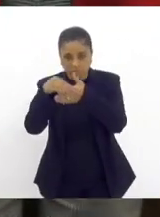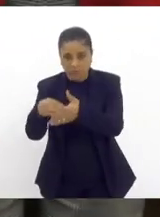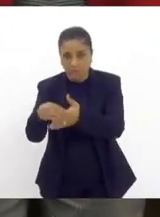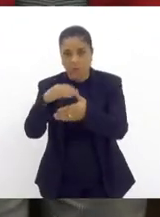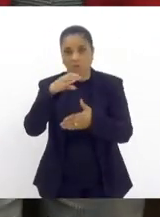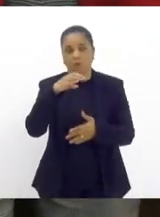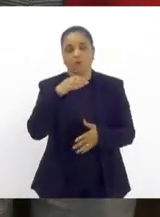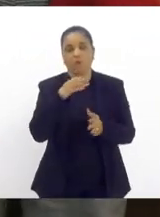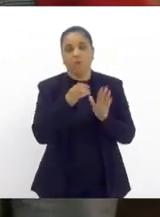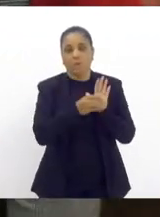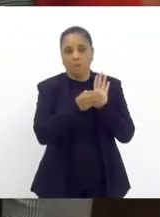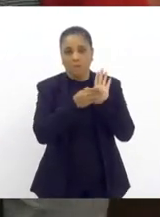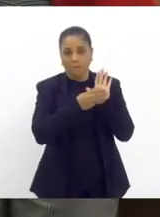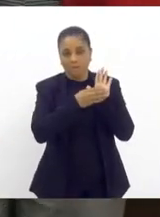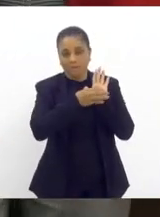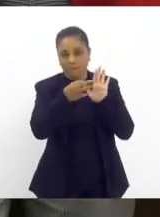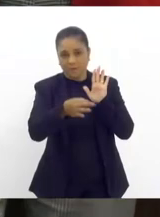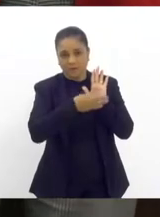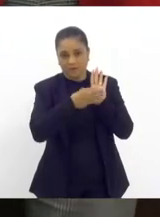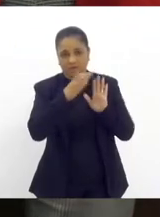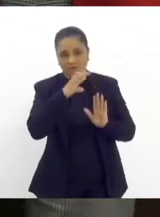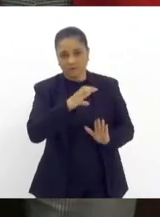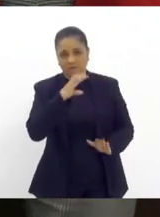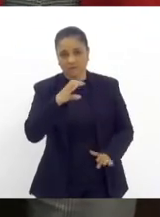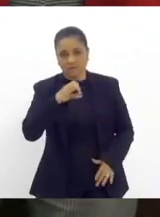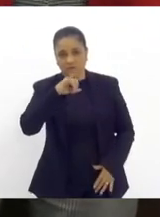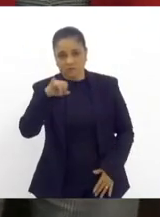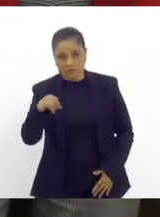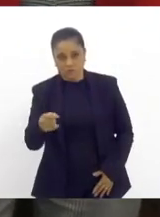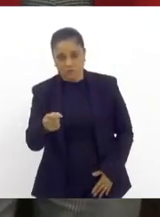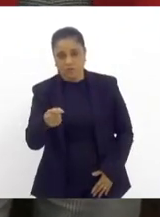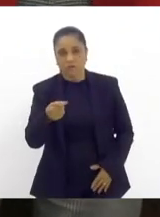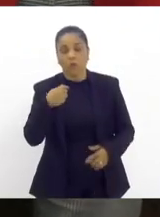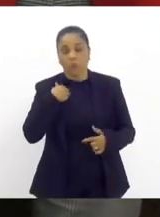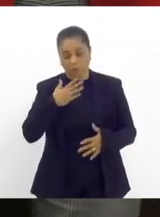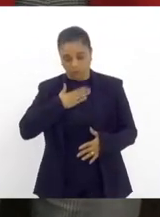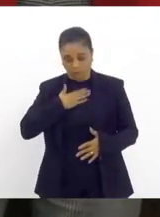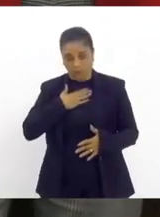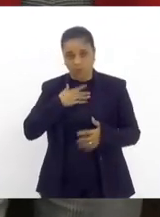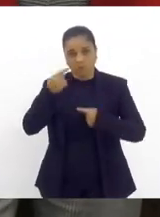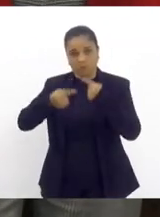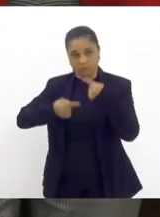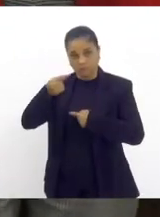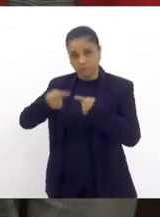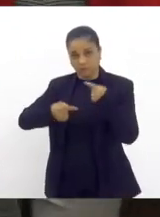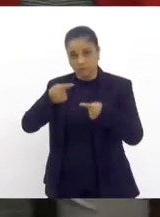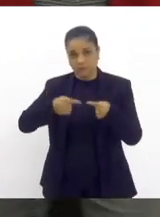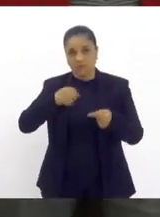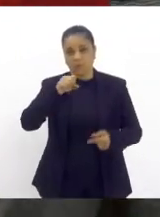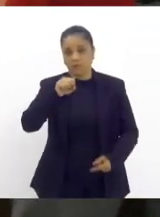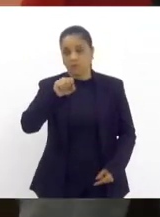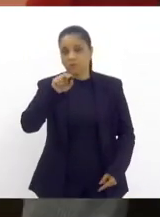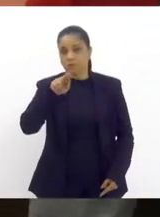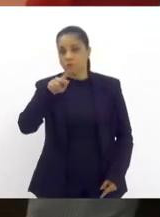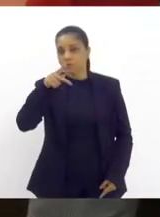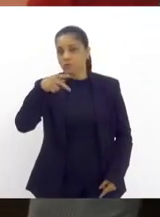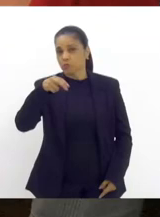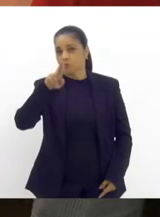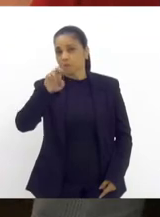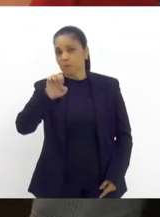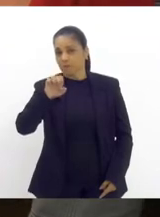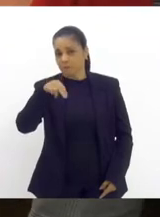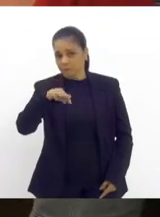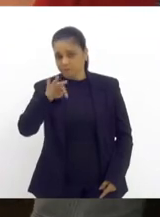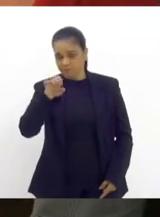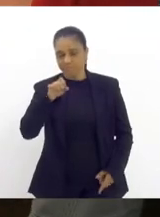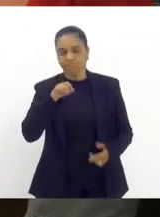ccj foi remetido para ccj assim o que eu tô discutindo o suplente obviamente que na ausência do titular